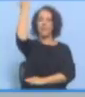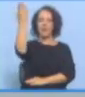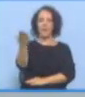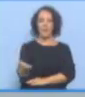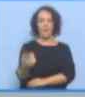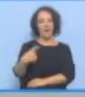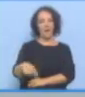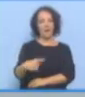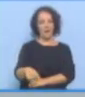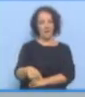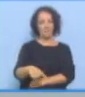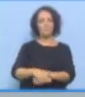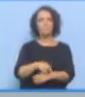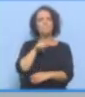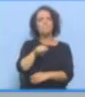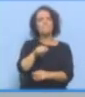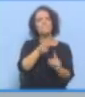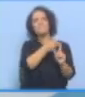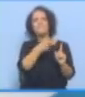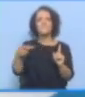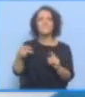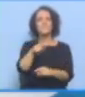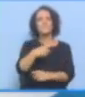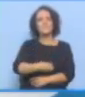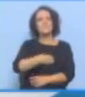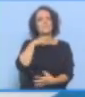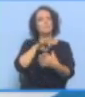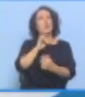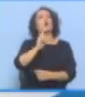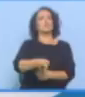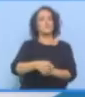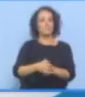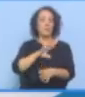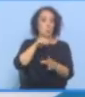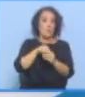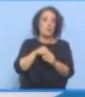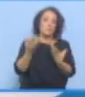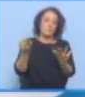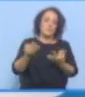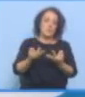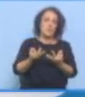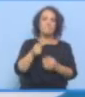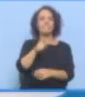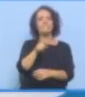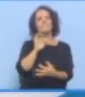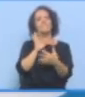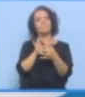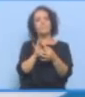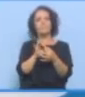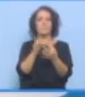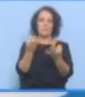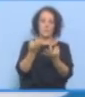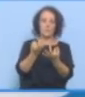contexto acontece esta afirmação? Em que contexto, pois? É no contexto